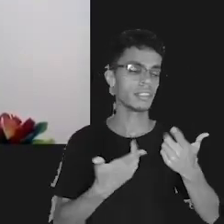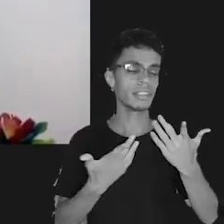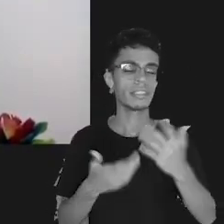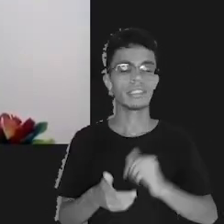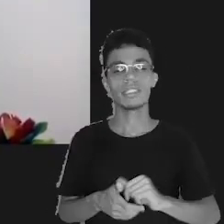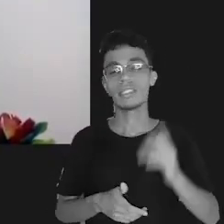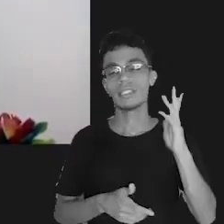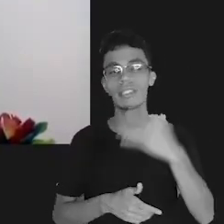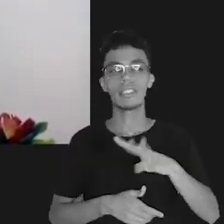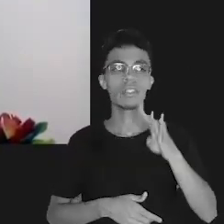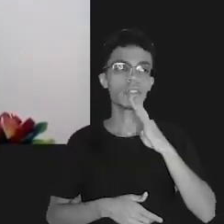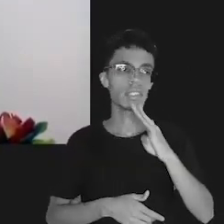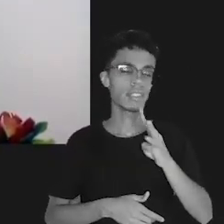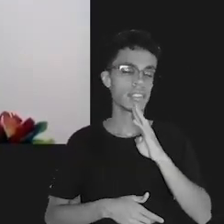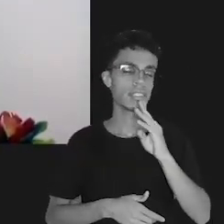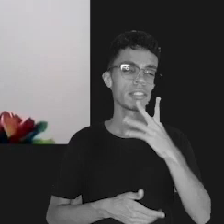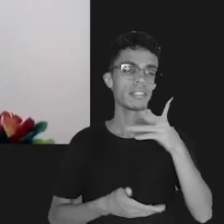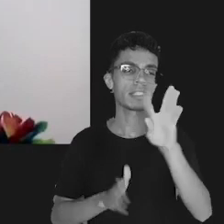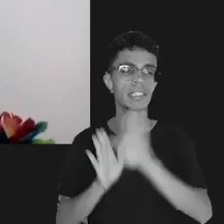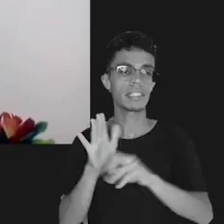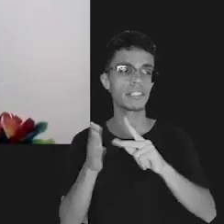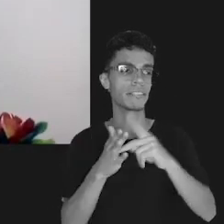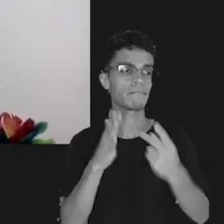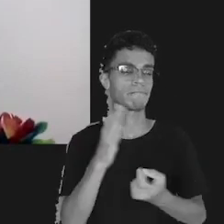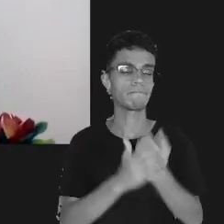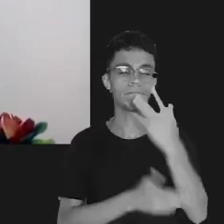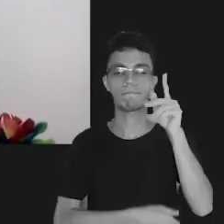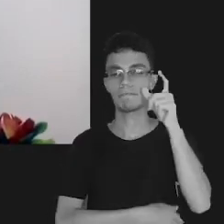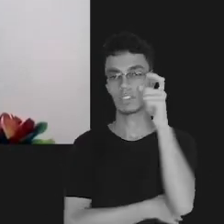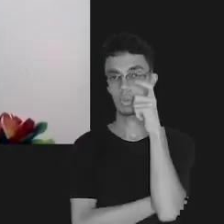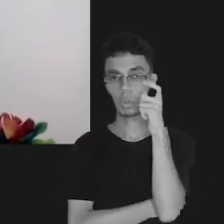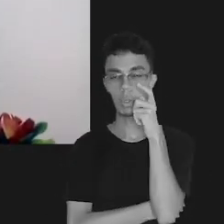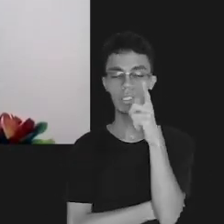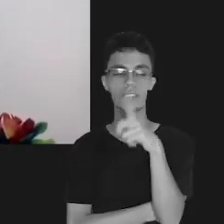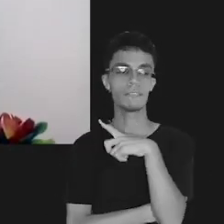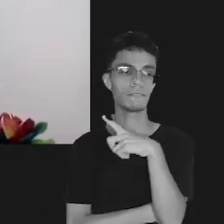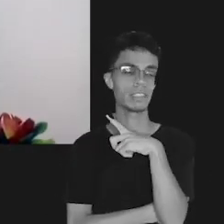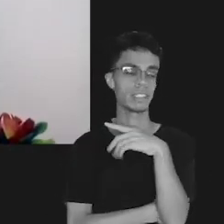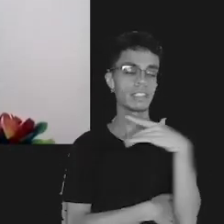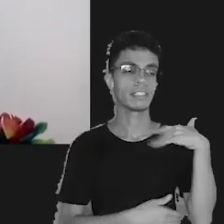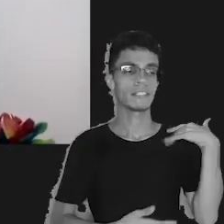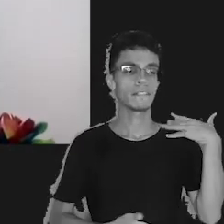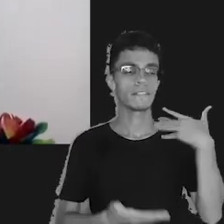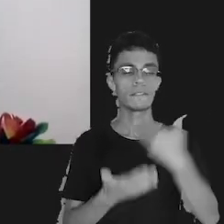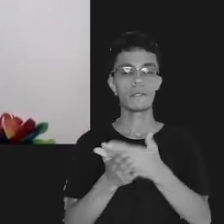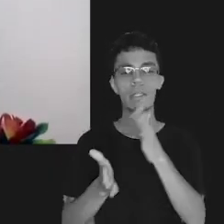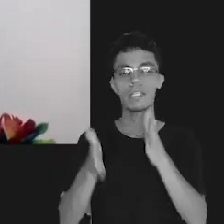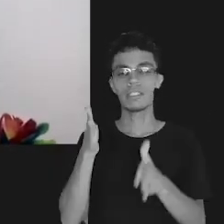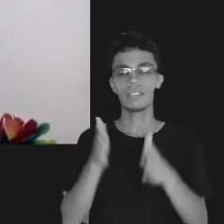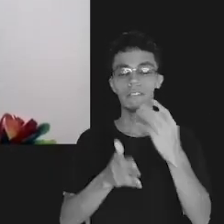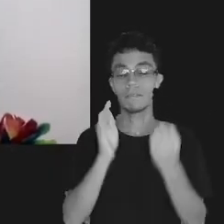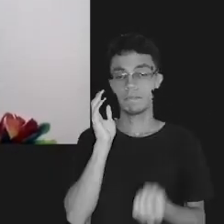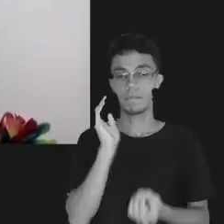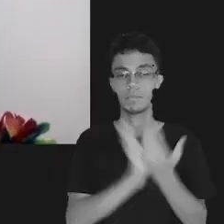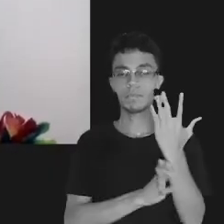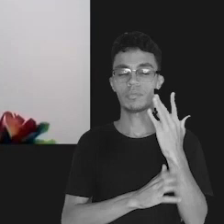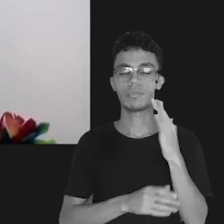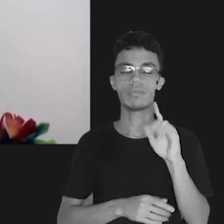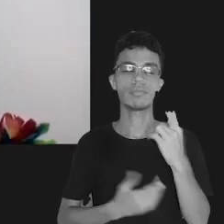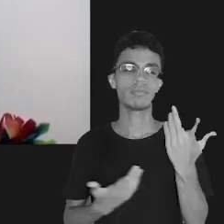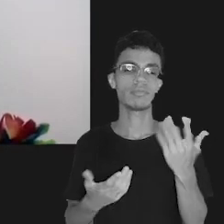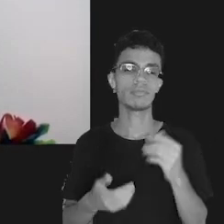apesar de eu conhecer a dramaturgia, ter um interesse há algum tempo já em montar,